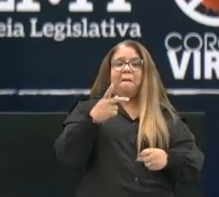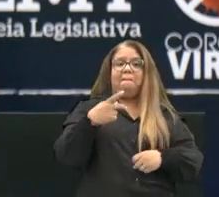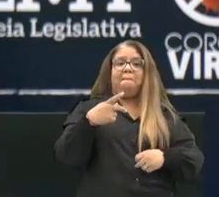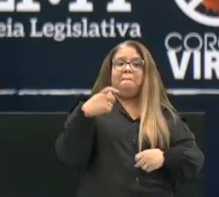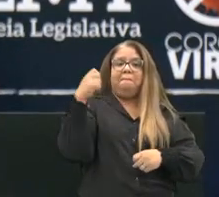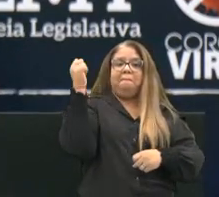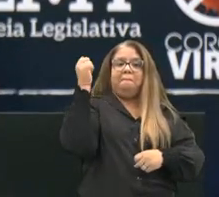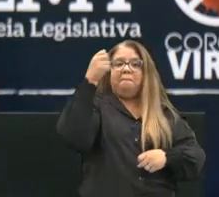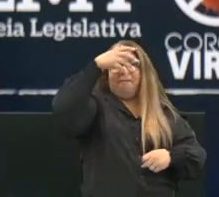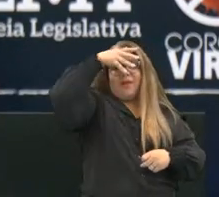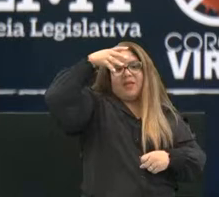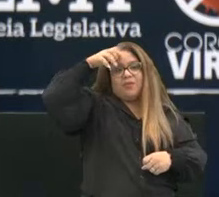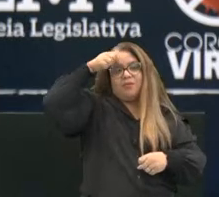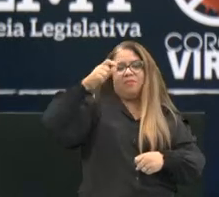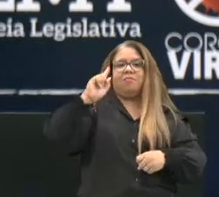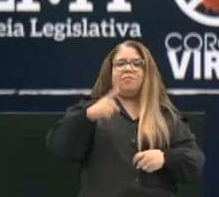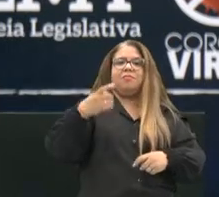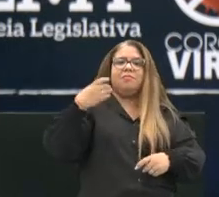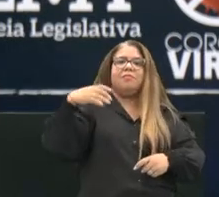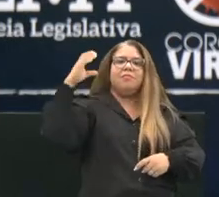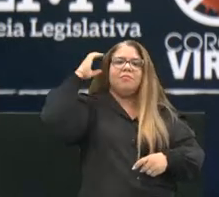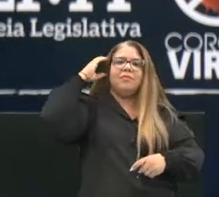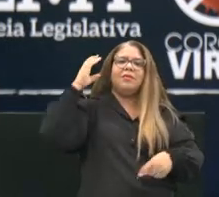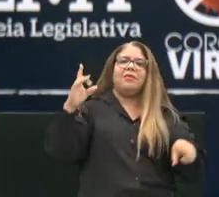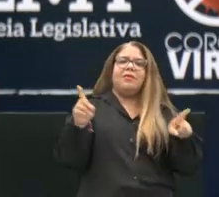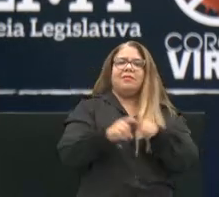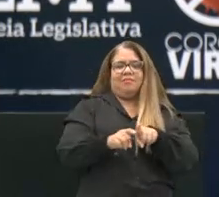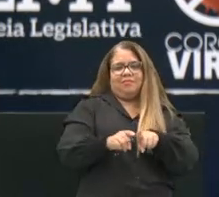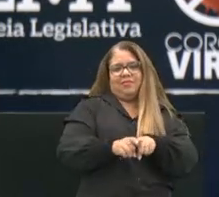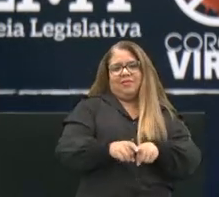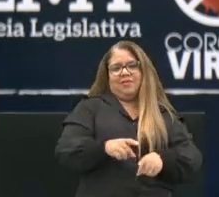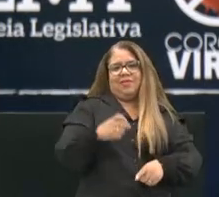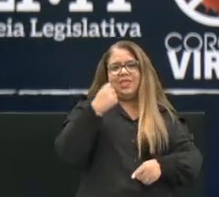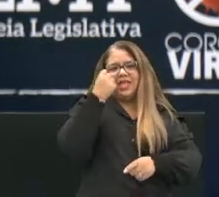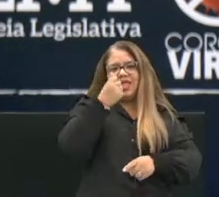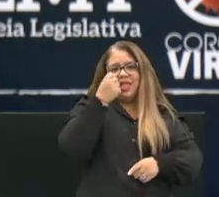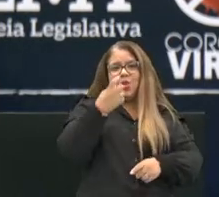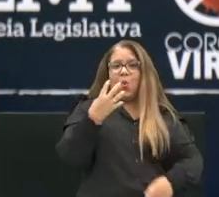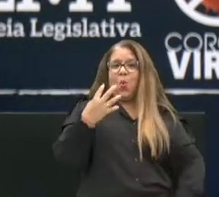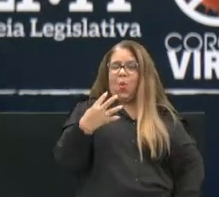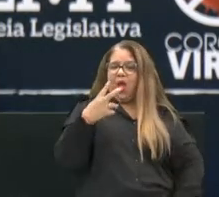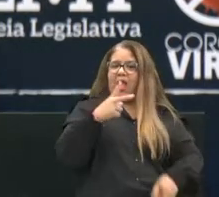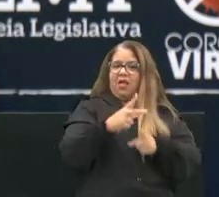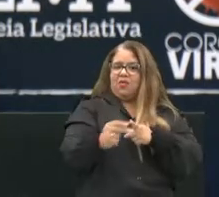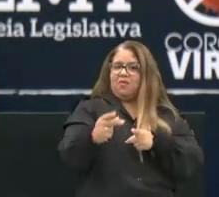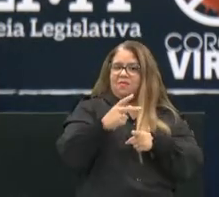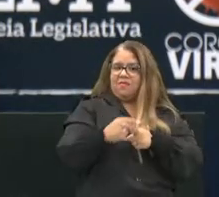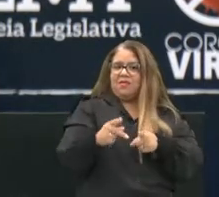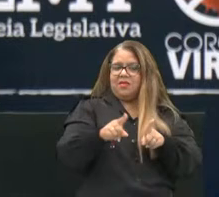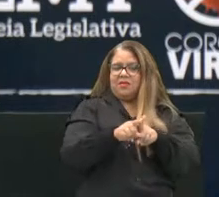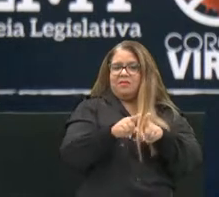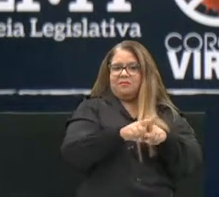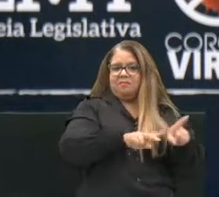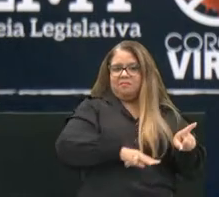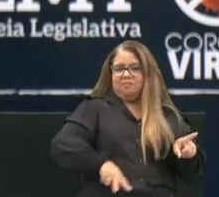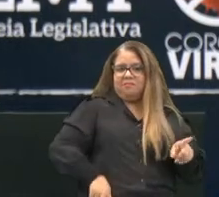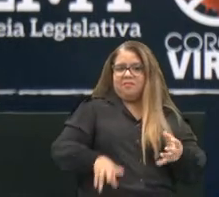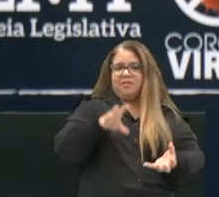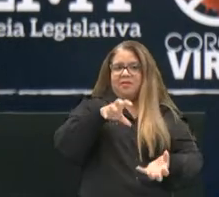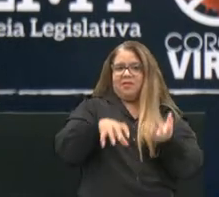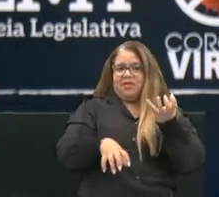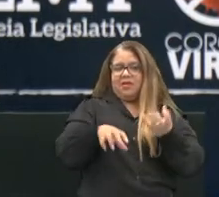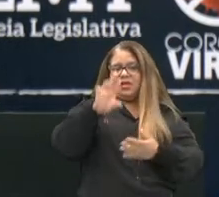mato-grossense, cuiabano, né, senador por 4 mandatos e presidente do Senado Nacional, também uma das maiores